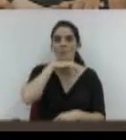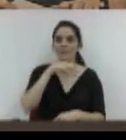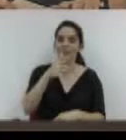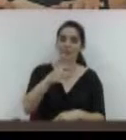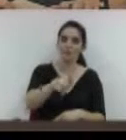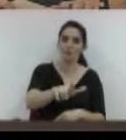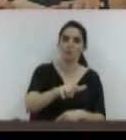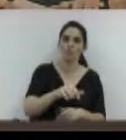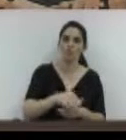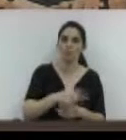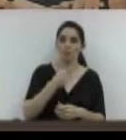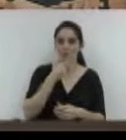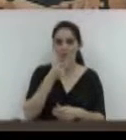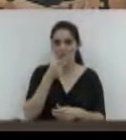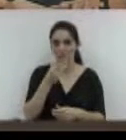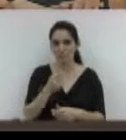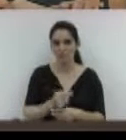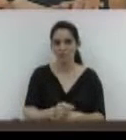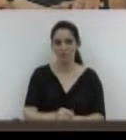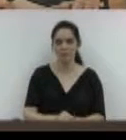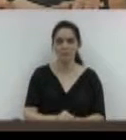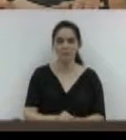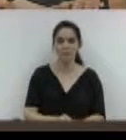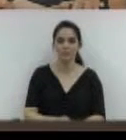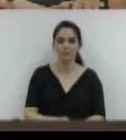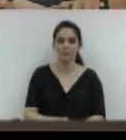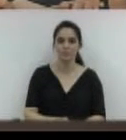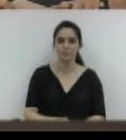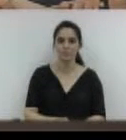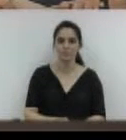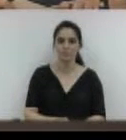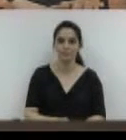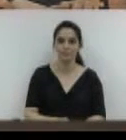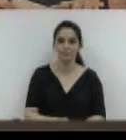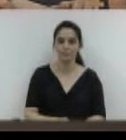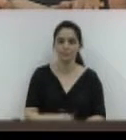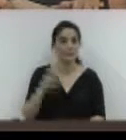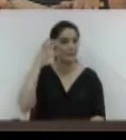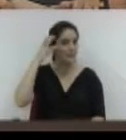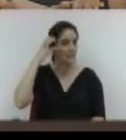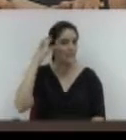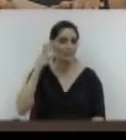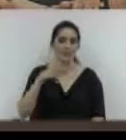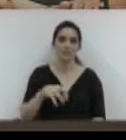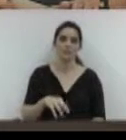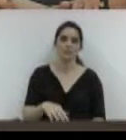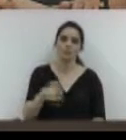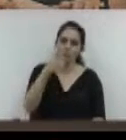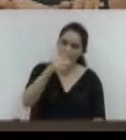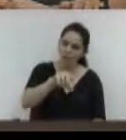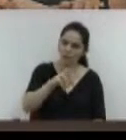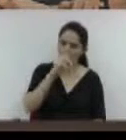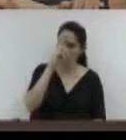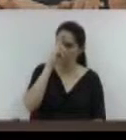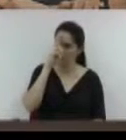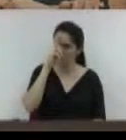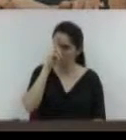forma incisiva no mesmo programa Meio-Dia da Rádio Educadora as acusações